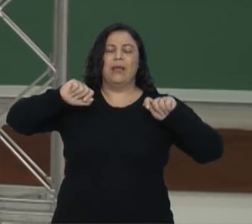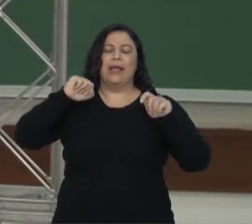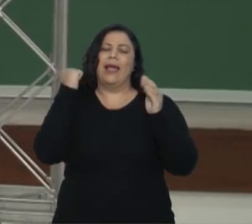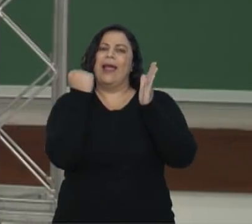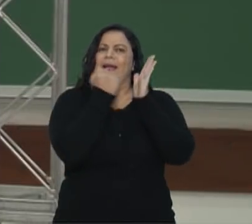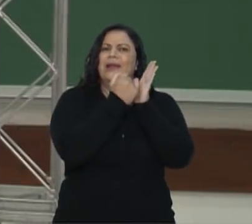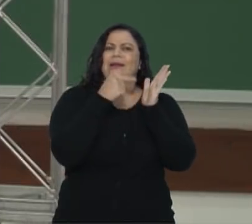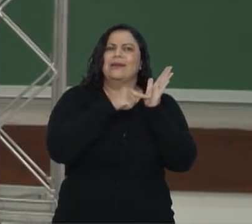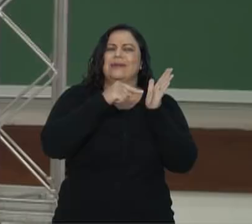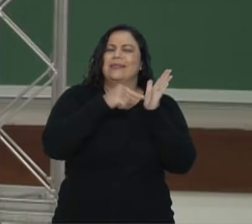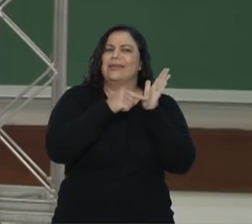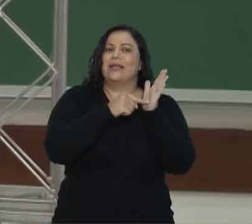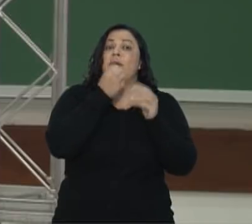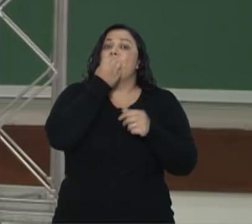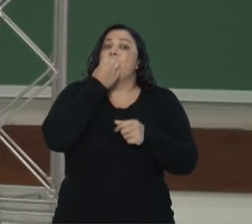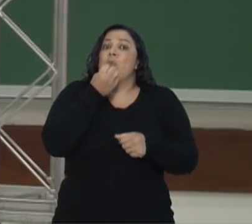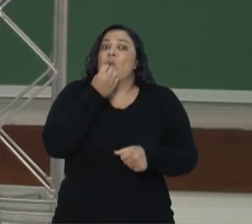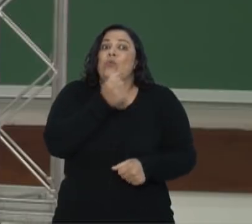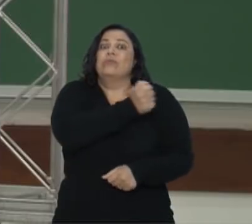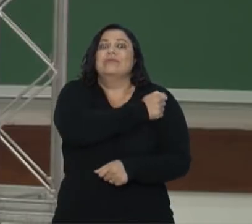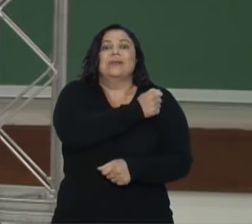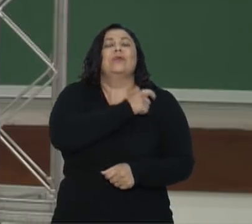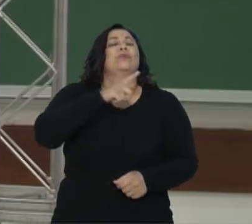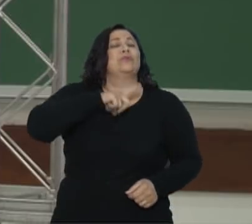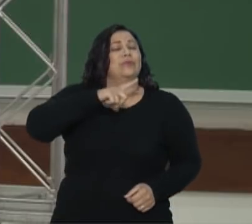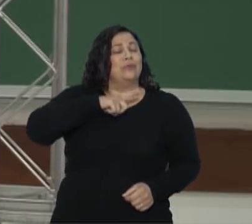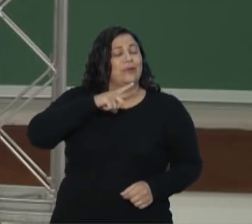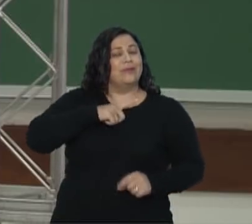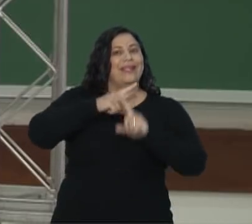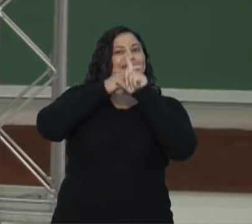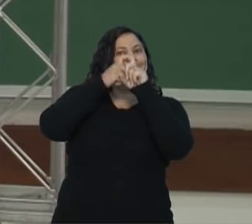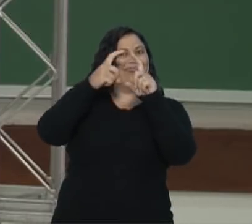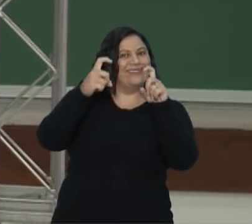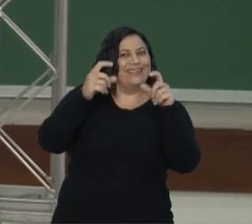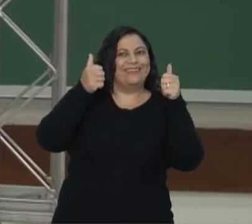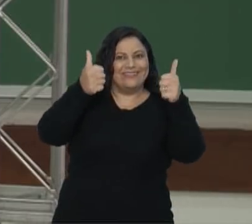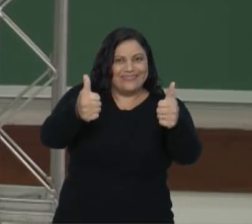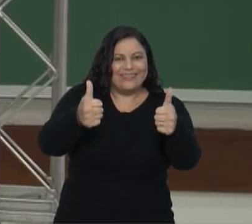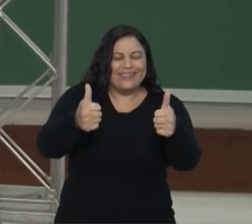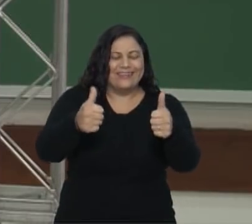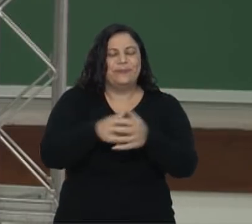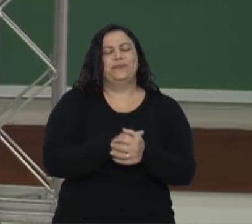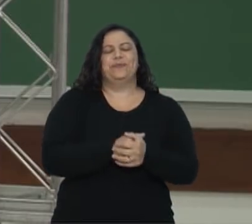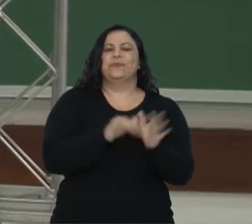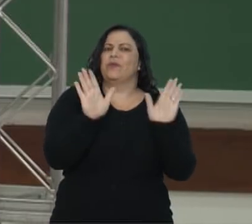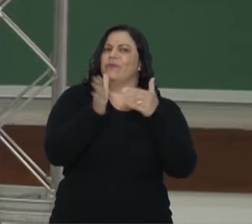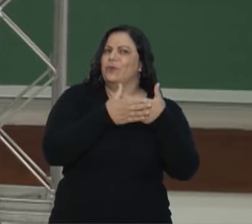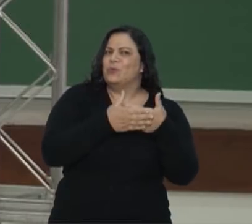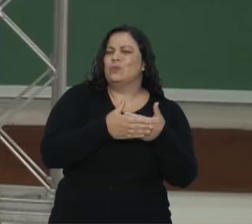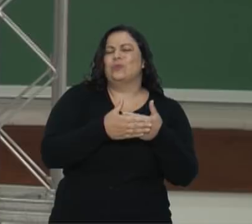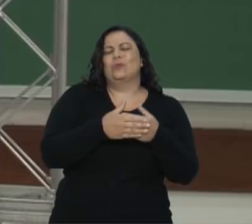conhecer bons alunos que eu tenho em ciências. Fechou? Perfeito? Então eu vou me despedir de